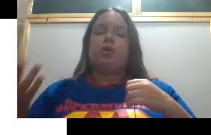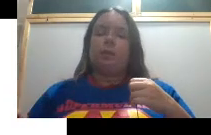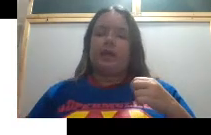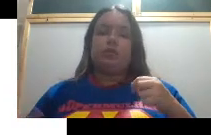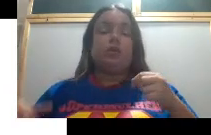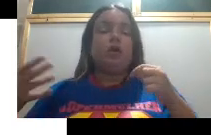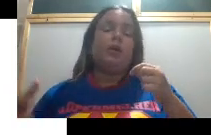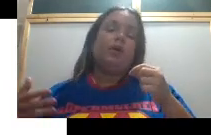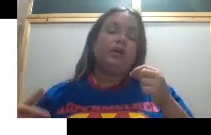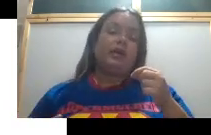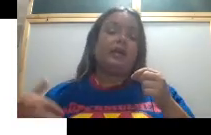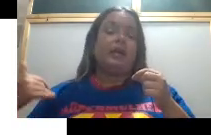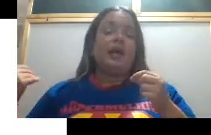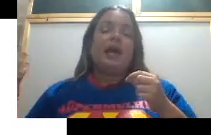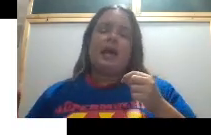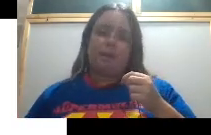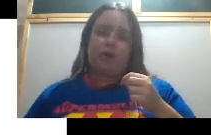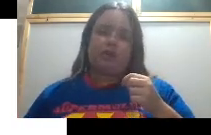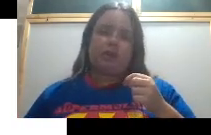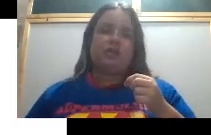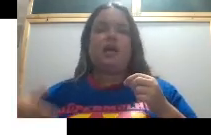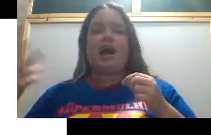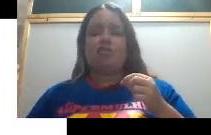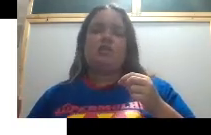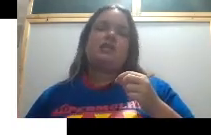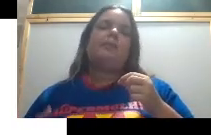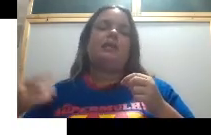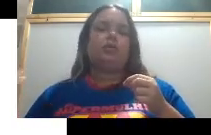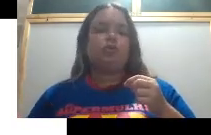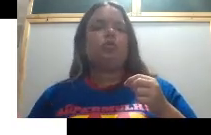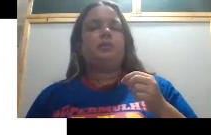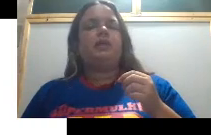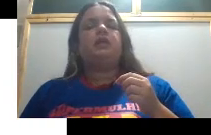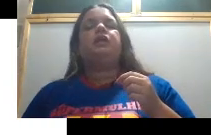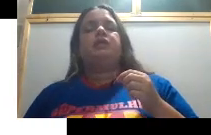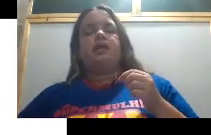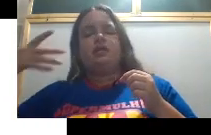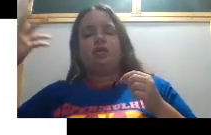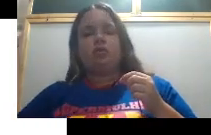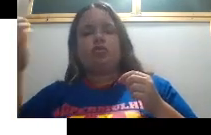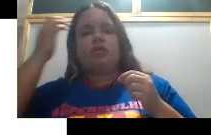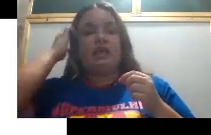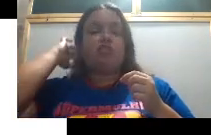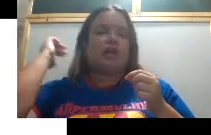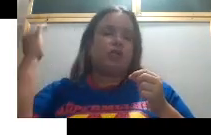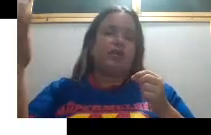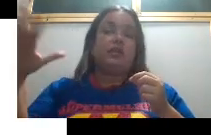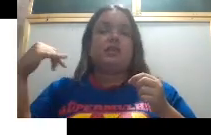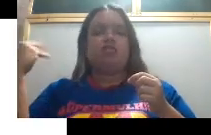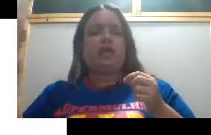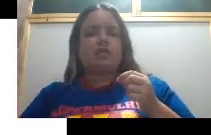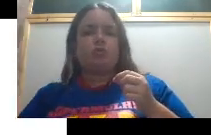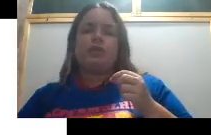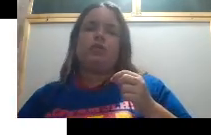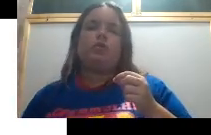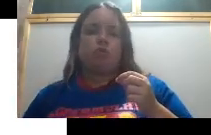coloquei só o nome completo Porque é importante a gente saber o nome né de quem está